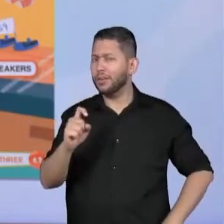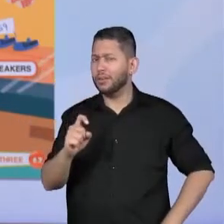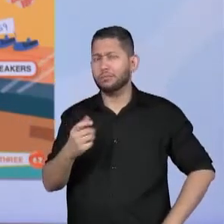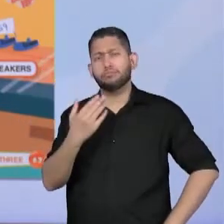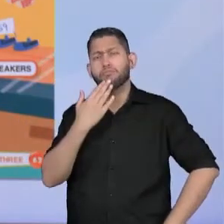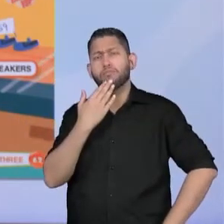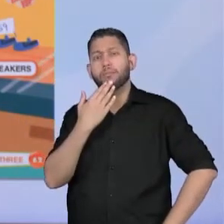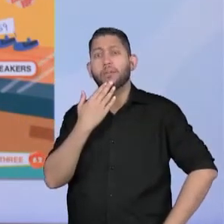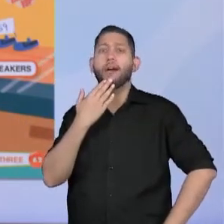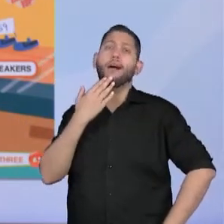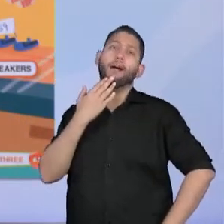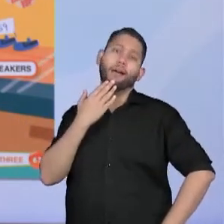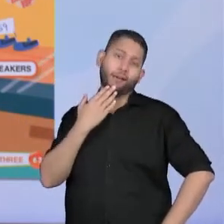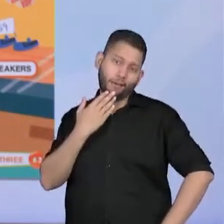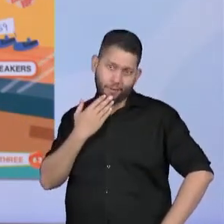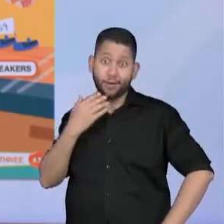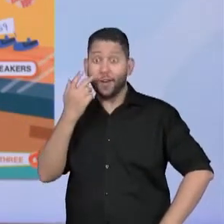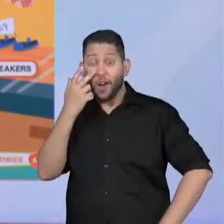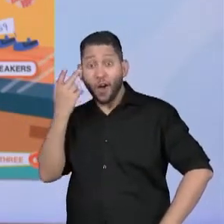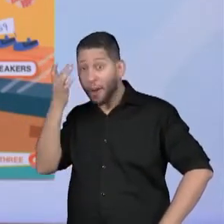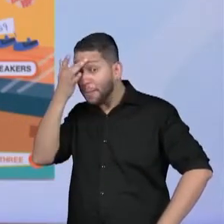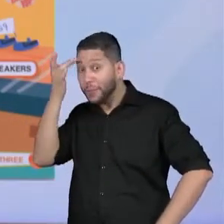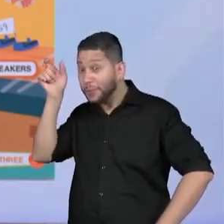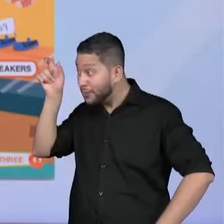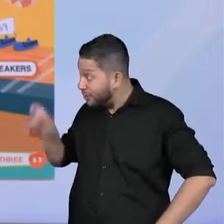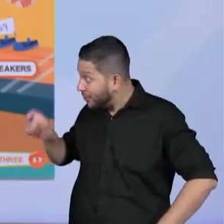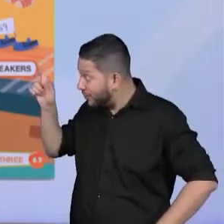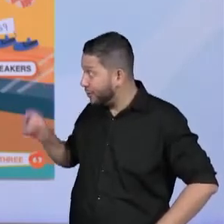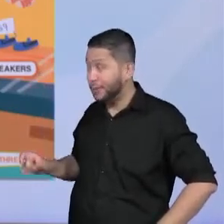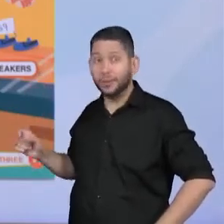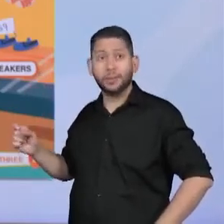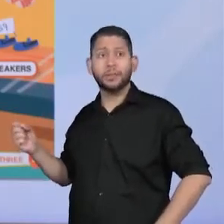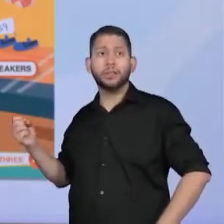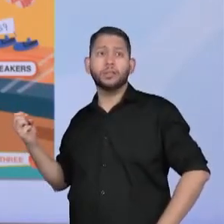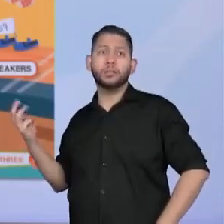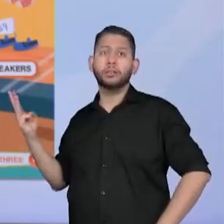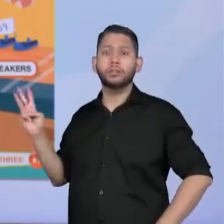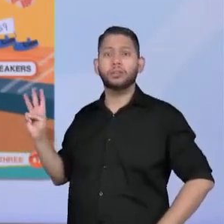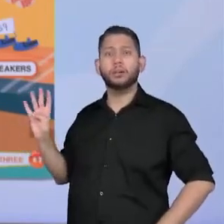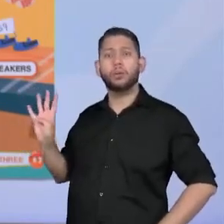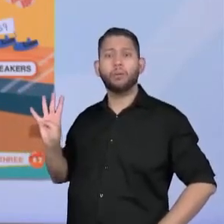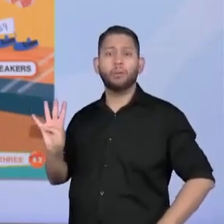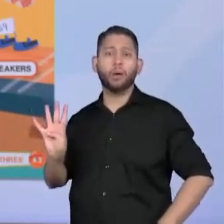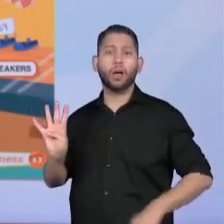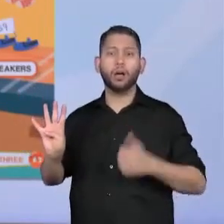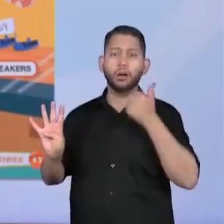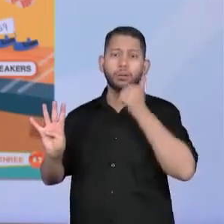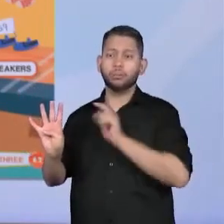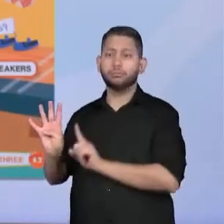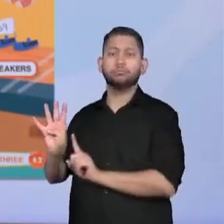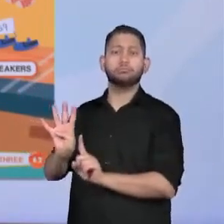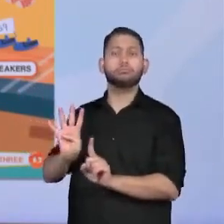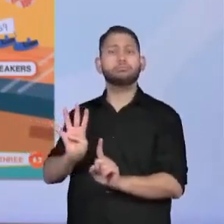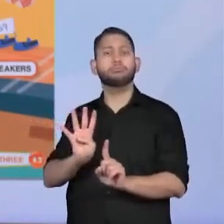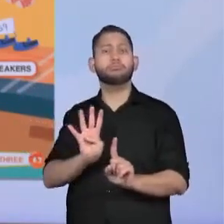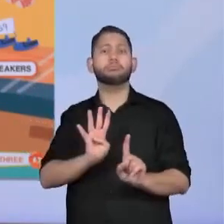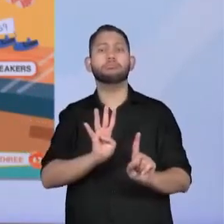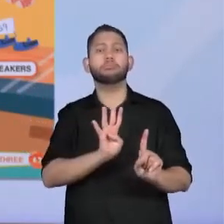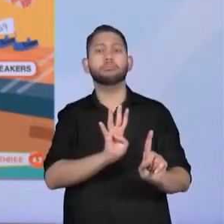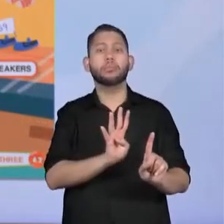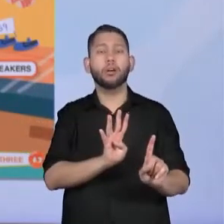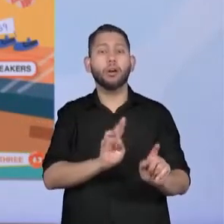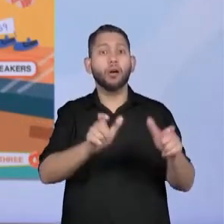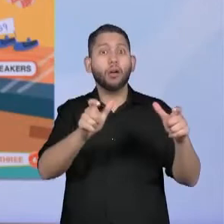verde. E a gente tem os personagens do nosso livro aqui caminhando pela rua, parando na frente de uma vitrine de uma loja. E